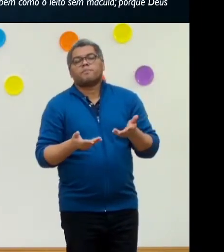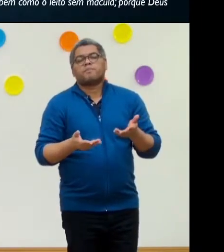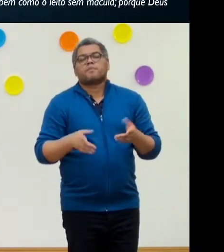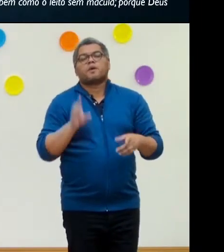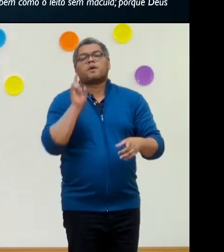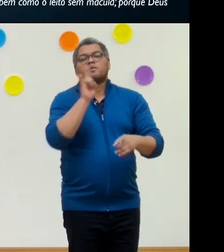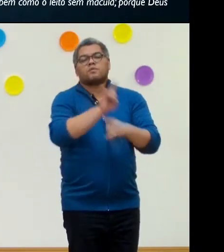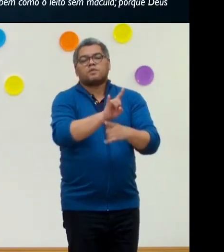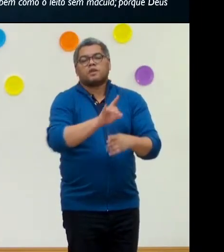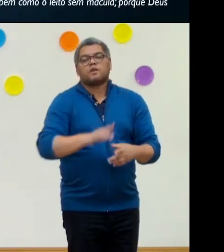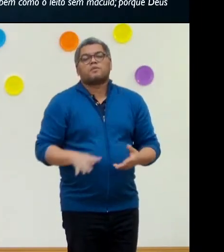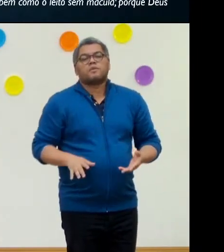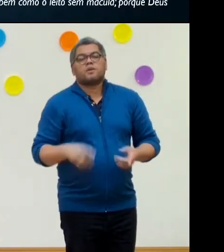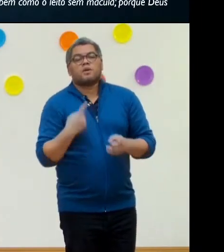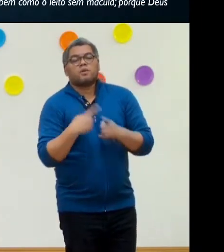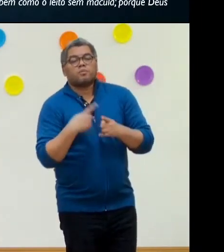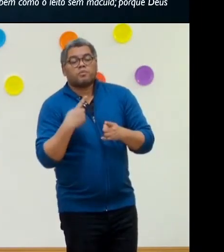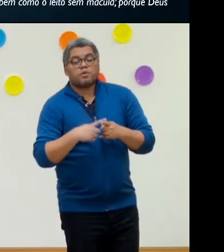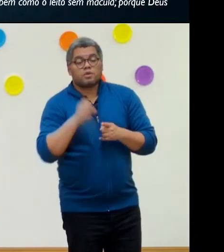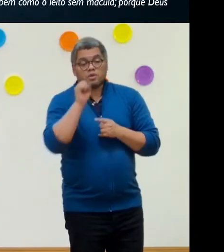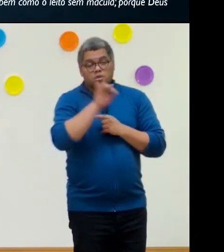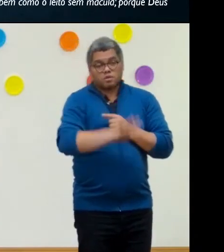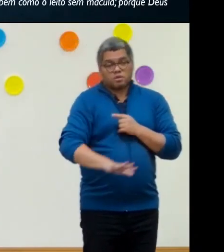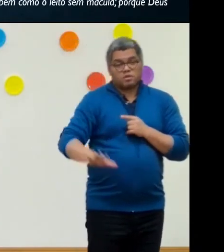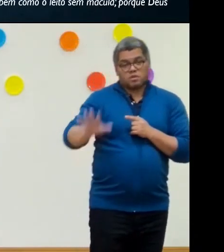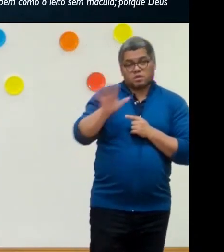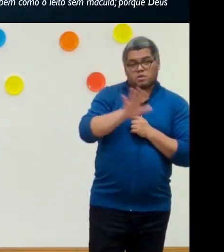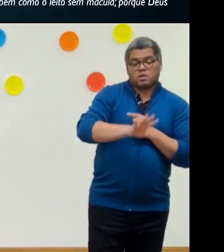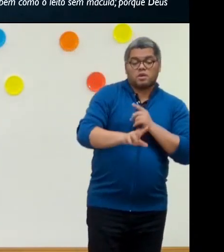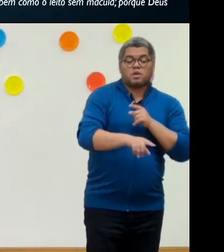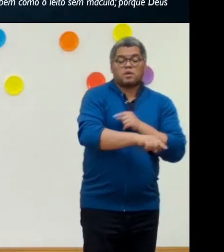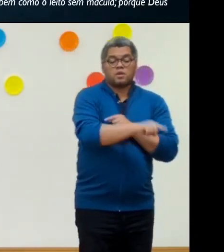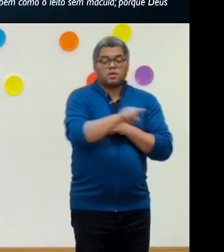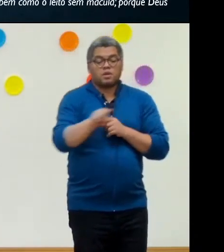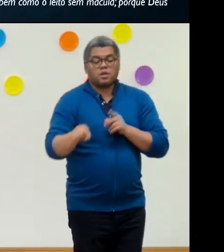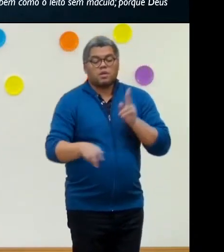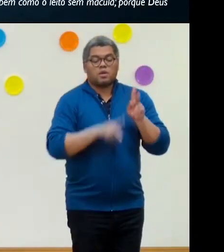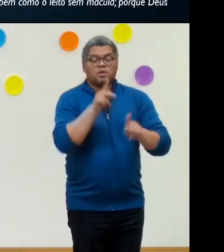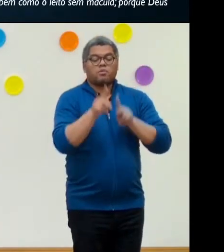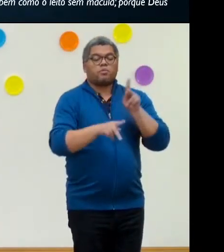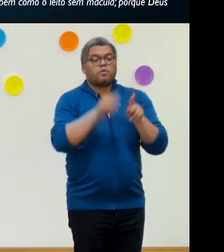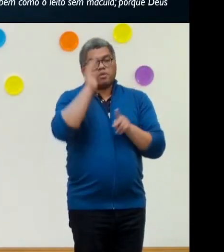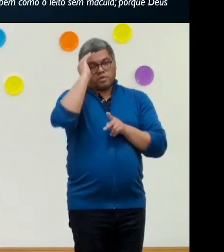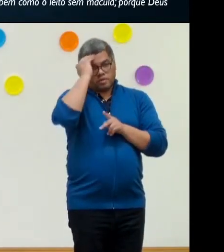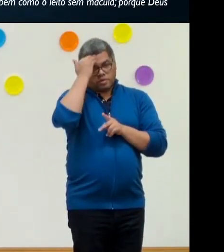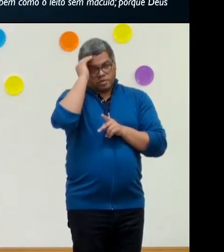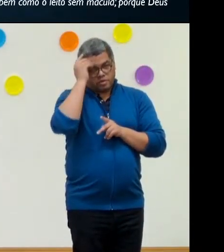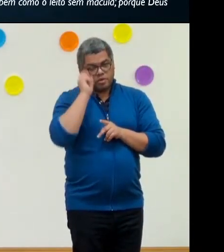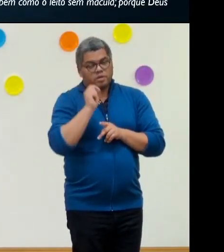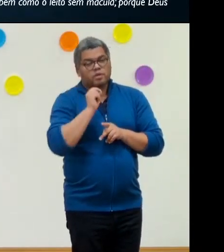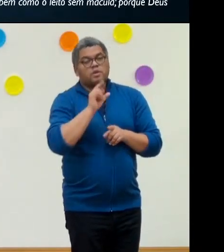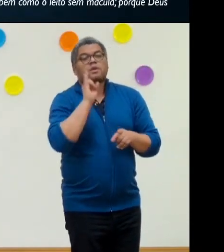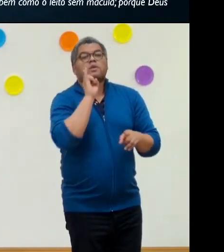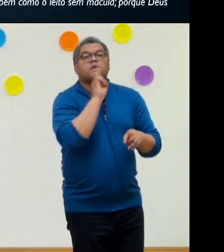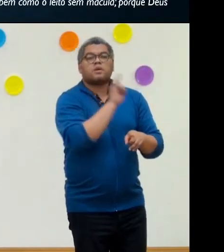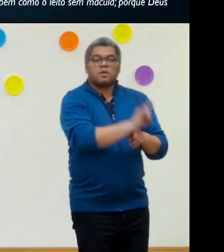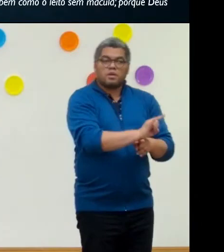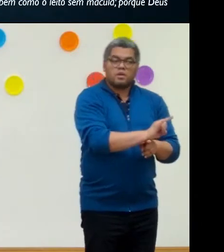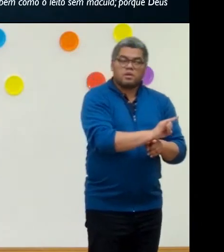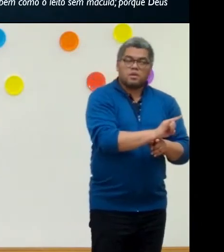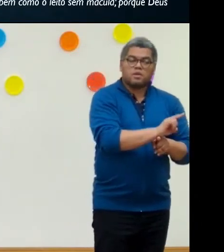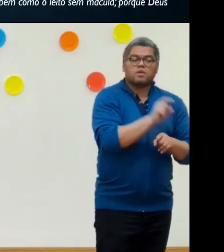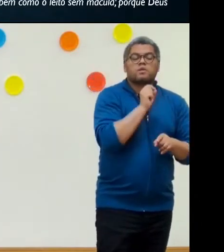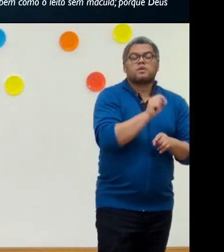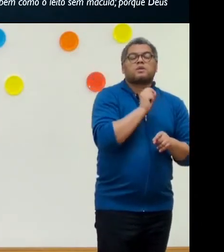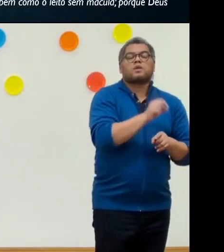Adultério. Porque é uma imagem que o povo entenderia. O que é adulterar? É abandonar a fidelidade com quem eu fiz aliança,